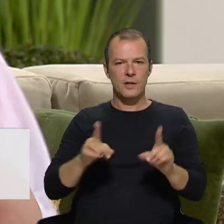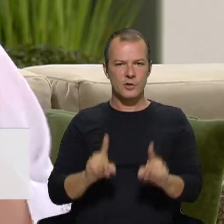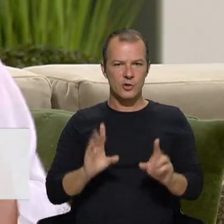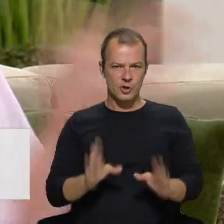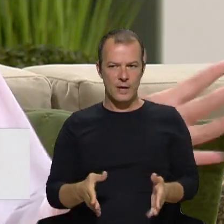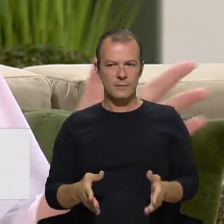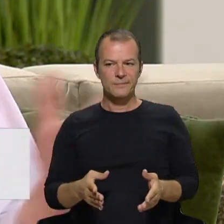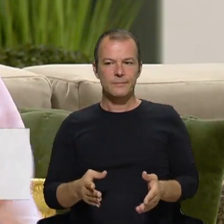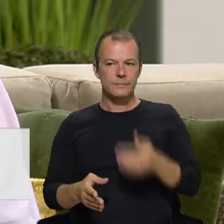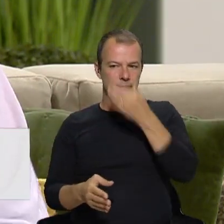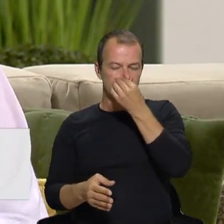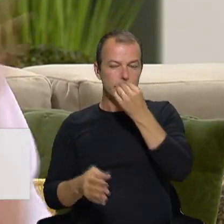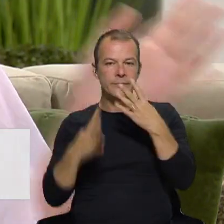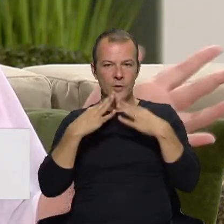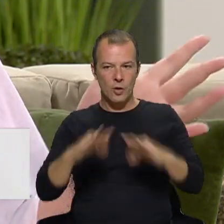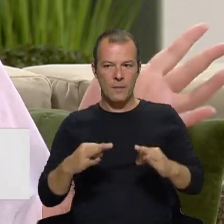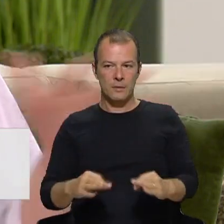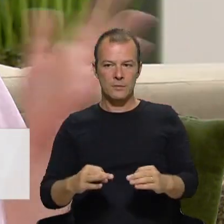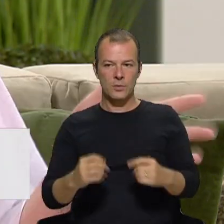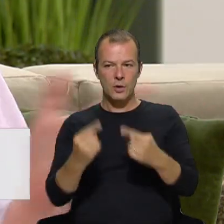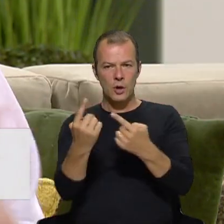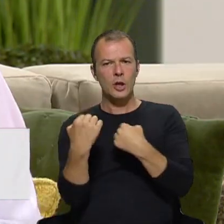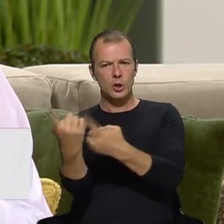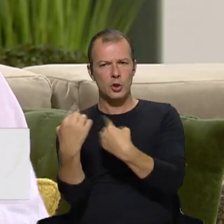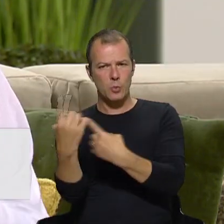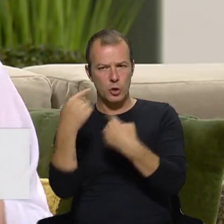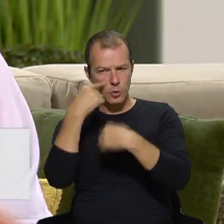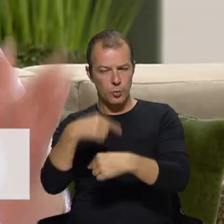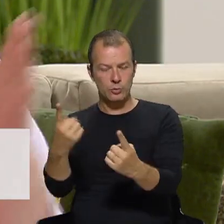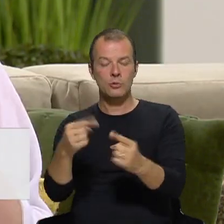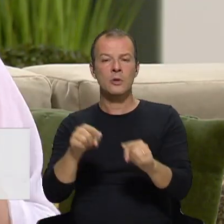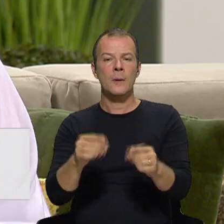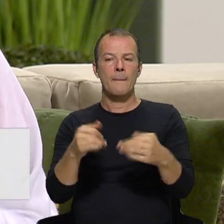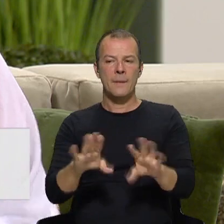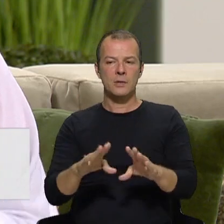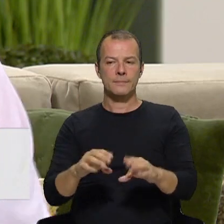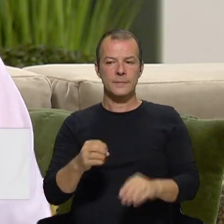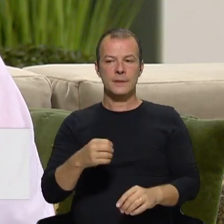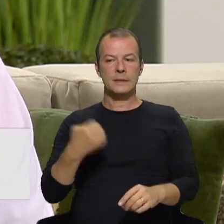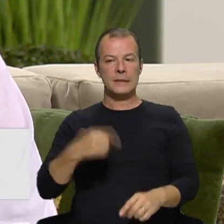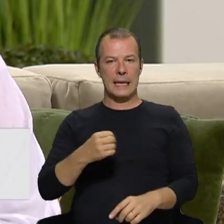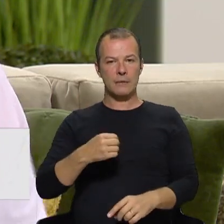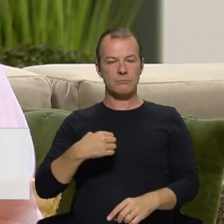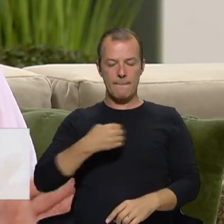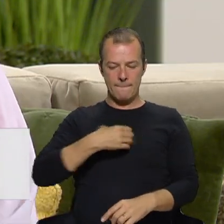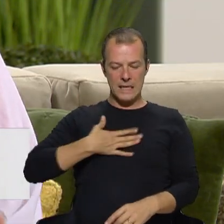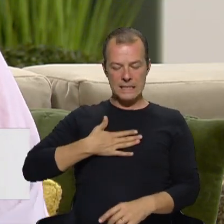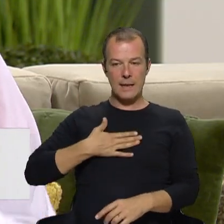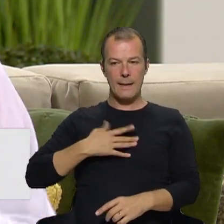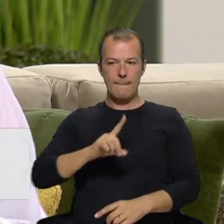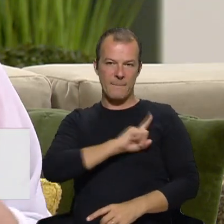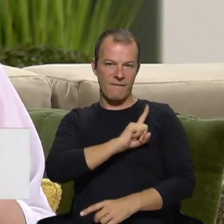maneira completamente normal, de transportes públicos, eu desloco-me numa empresa privada, todos os